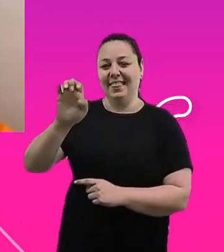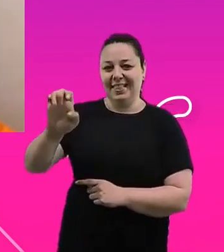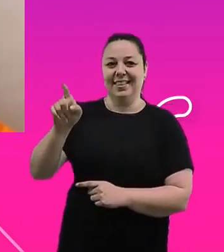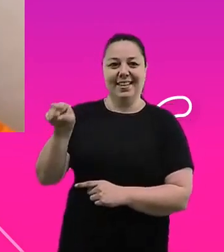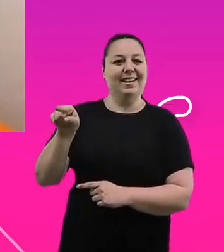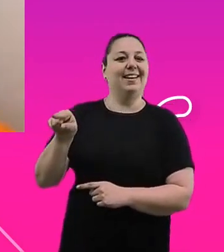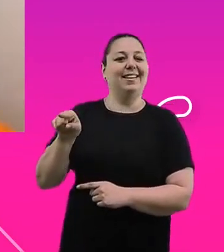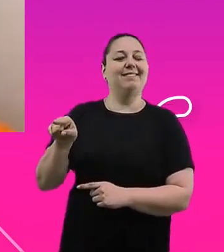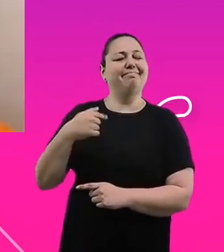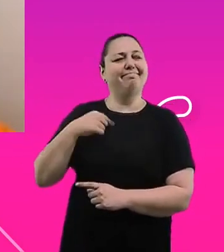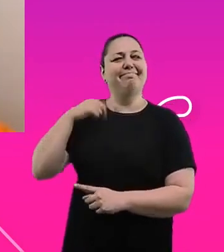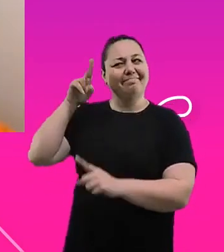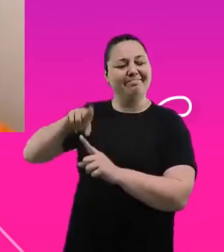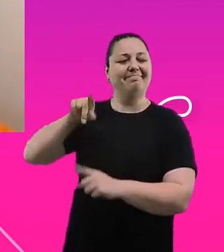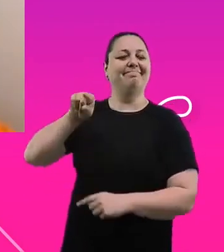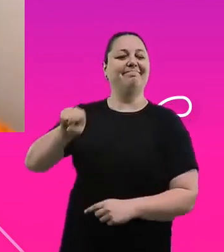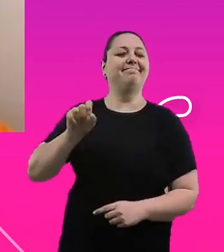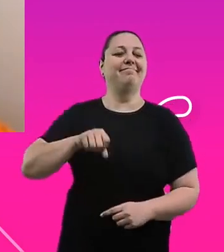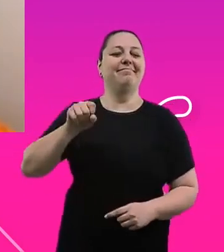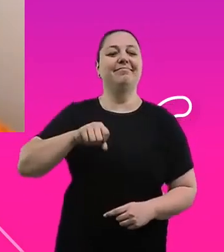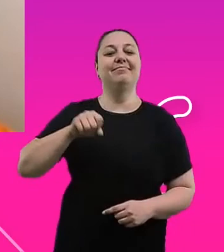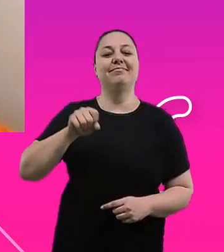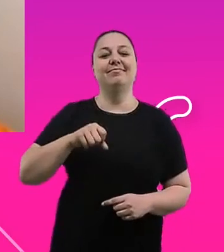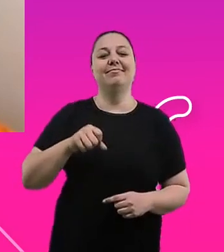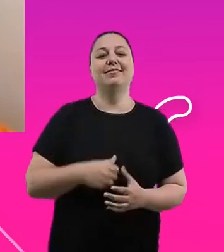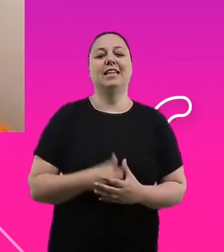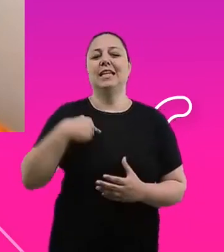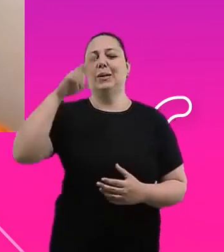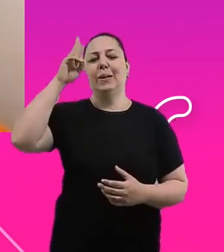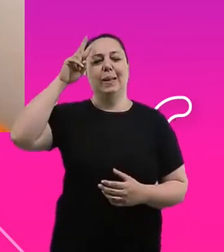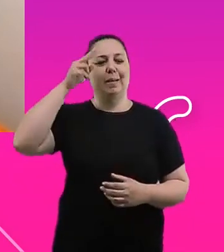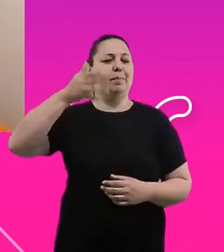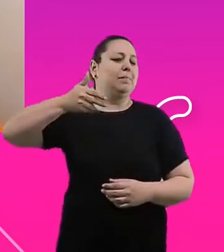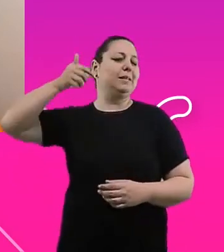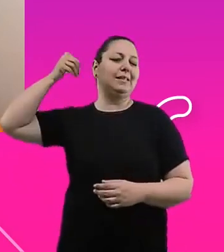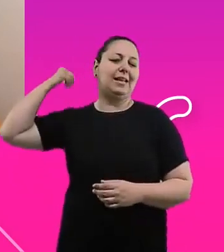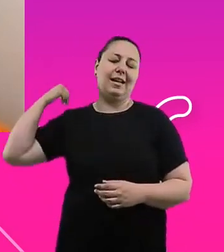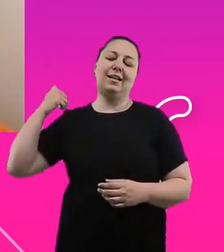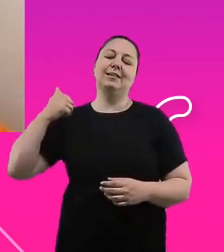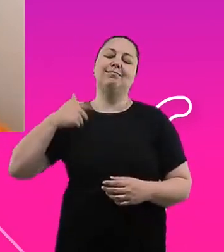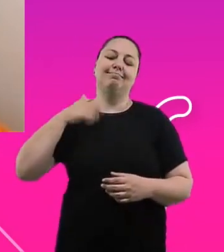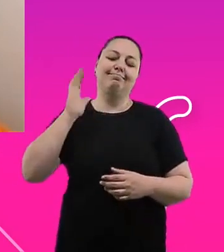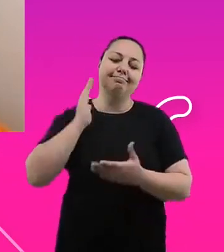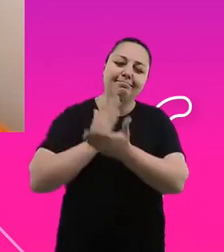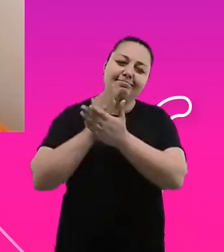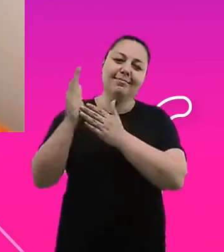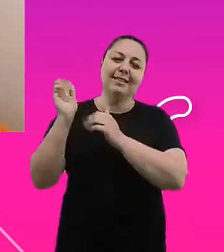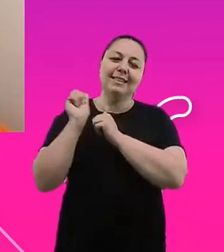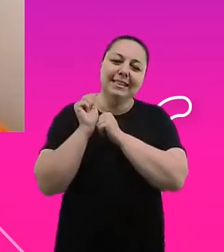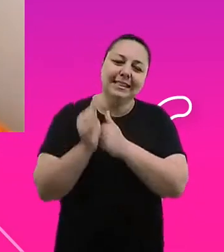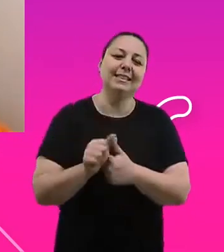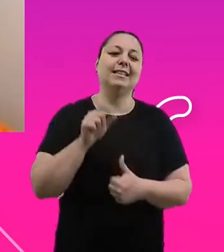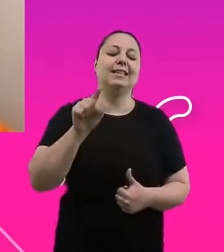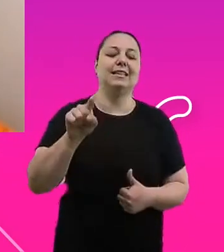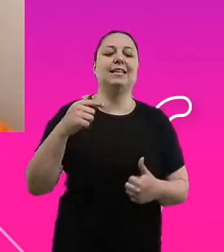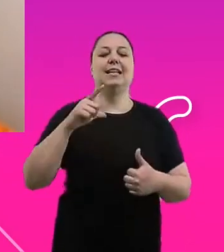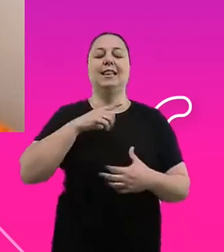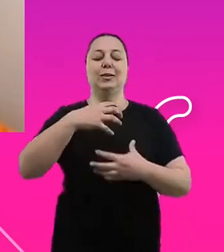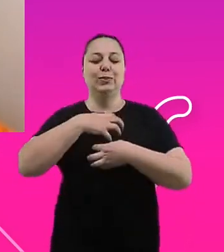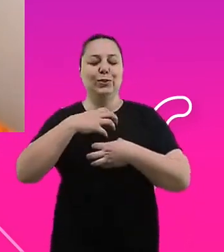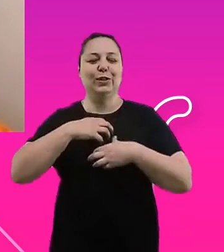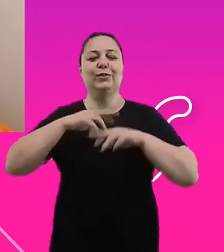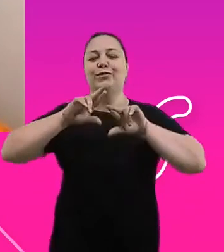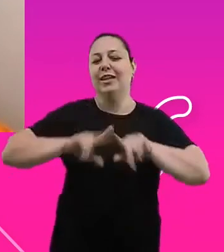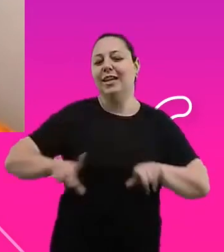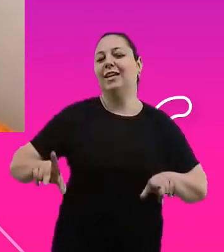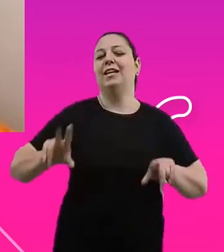verdade, eu estudei moda e na época a gente não tinha muita coisa assim sobre moda sustentável, fazer as coisas de jeito diferente. E o André era a minha referência,